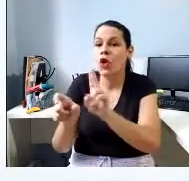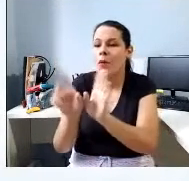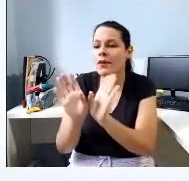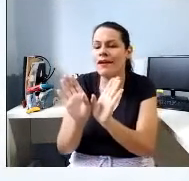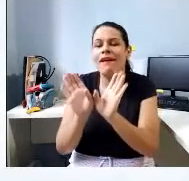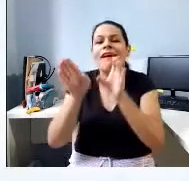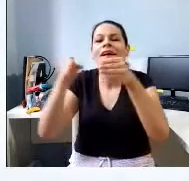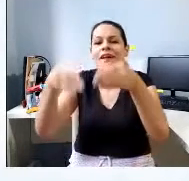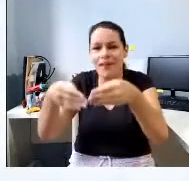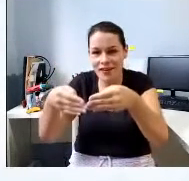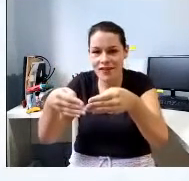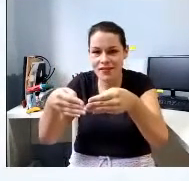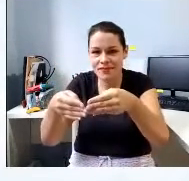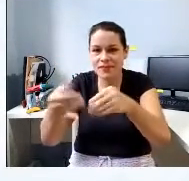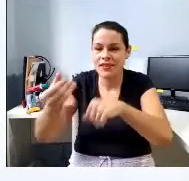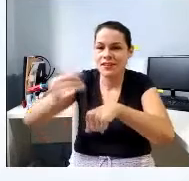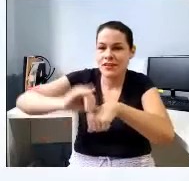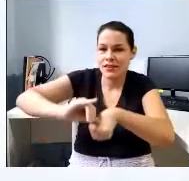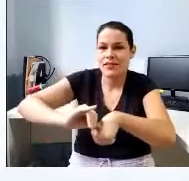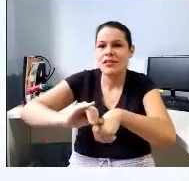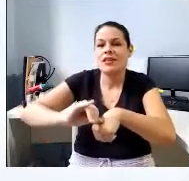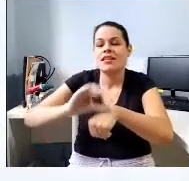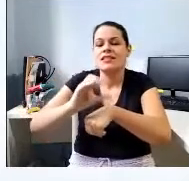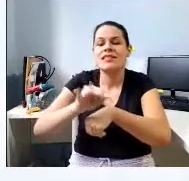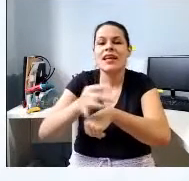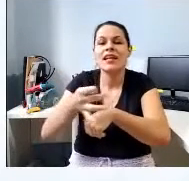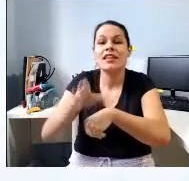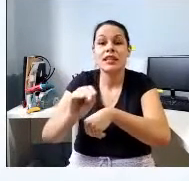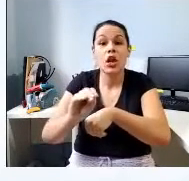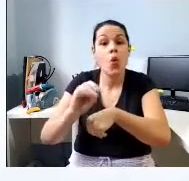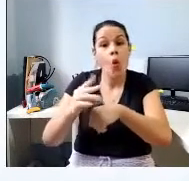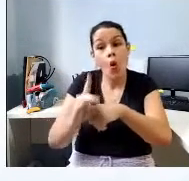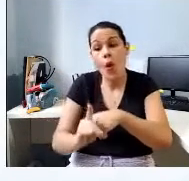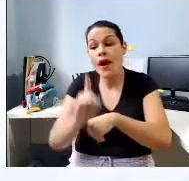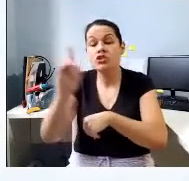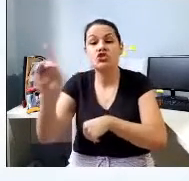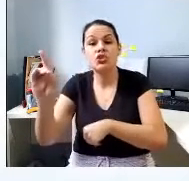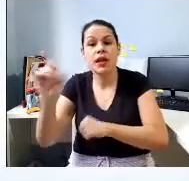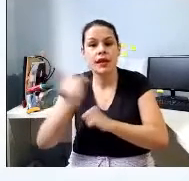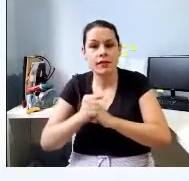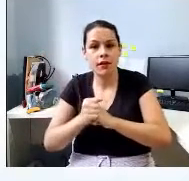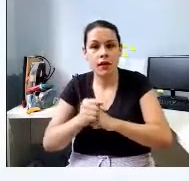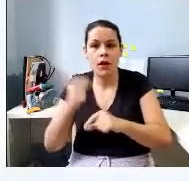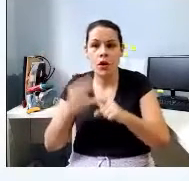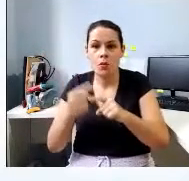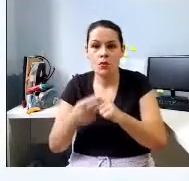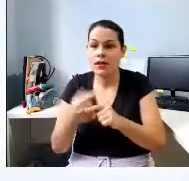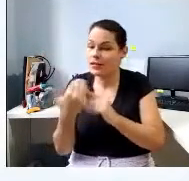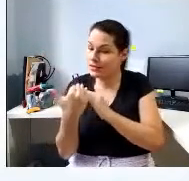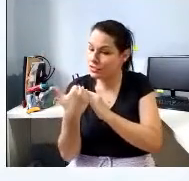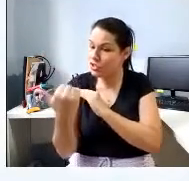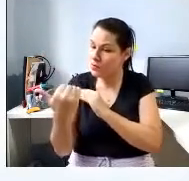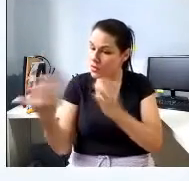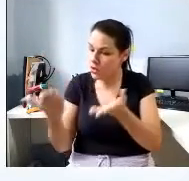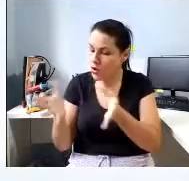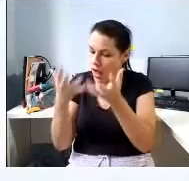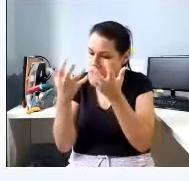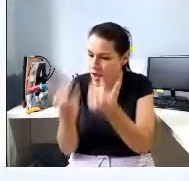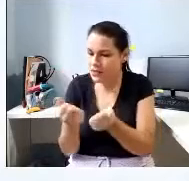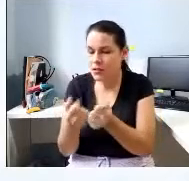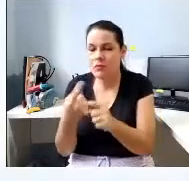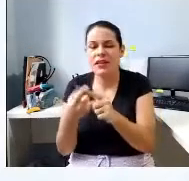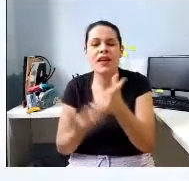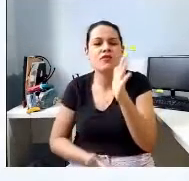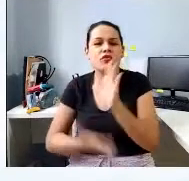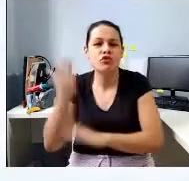ou a direita do espectro político brasileiro. A direita está se auto-apelidando, está se chamando para fugir de algum tipo